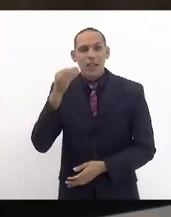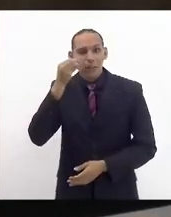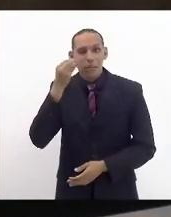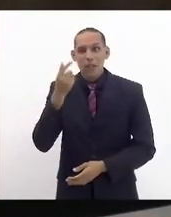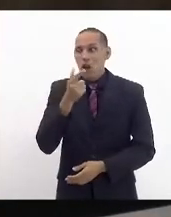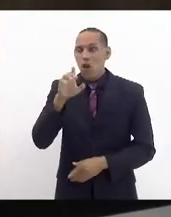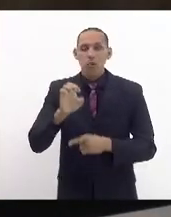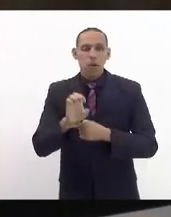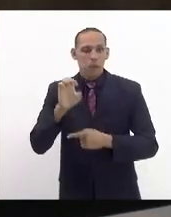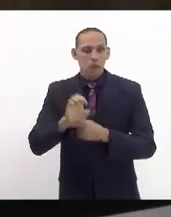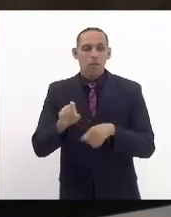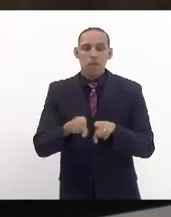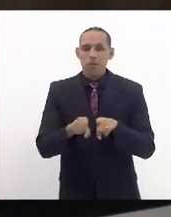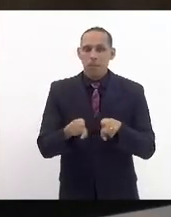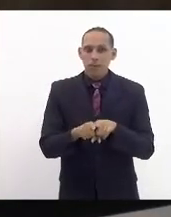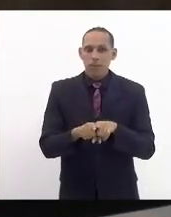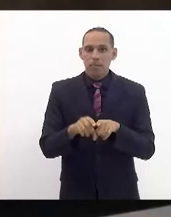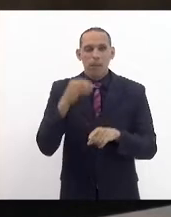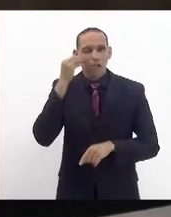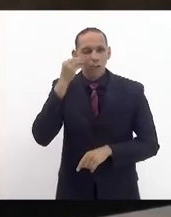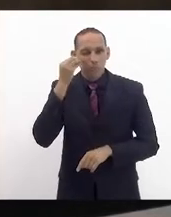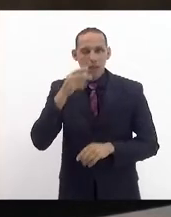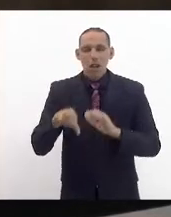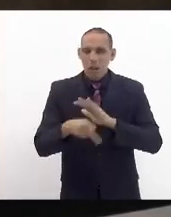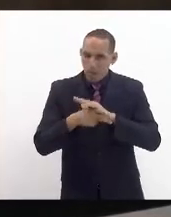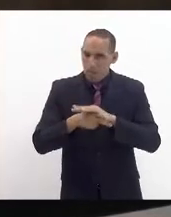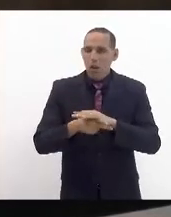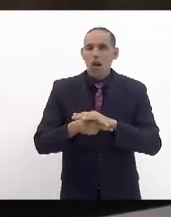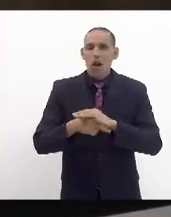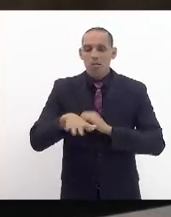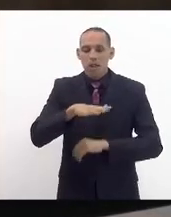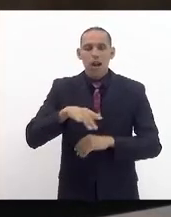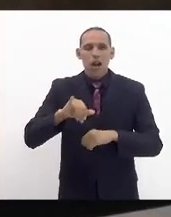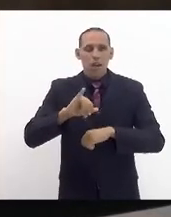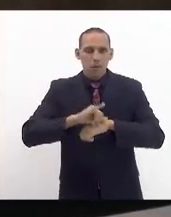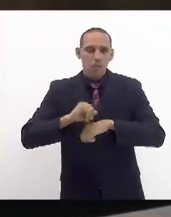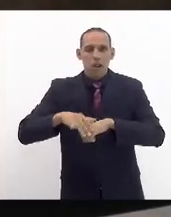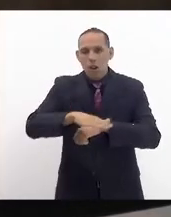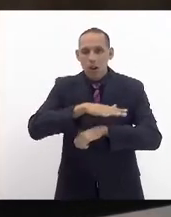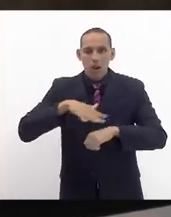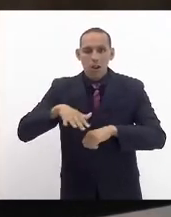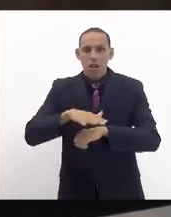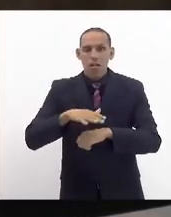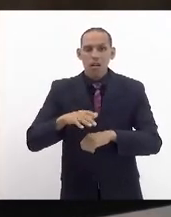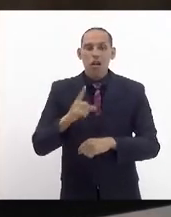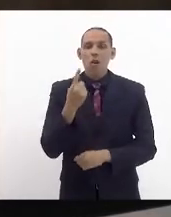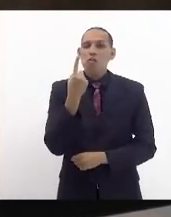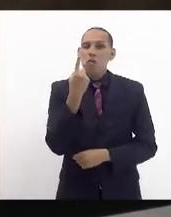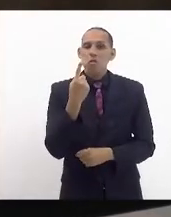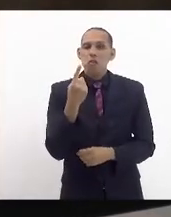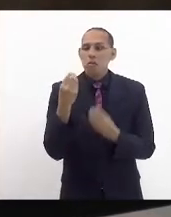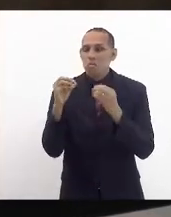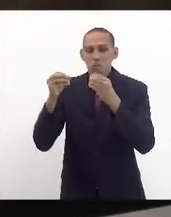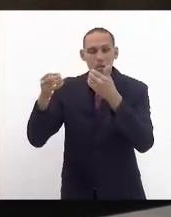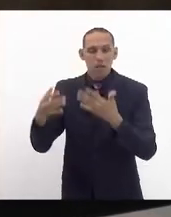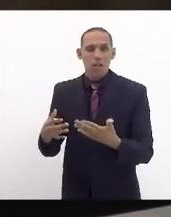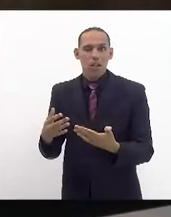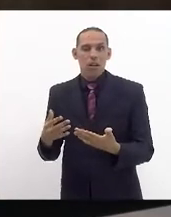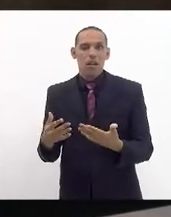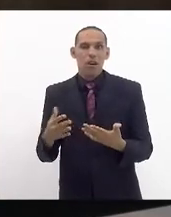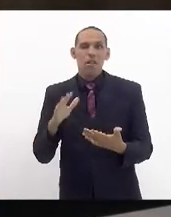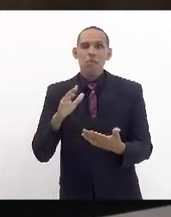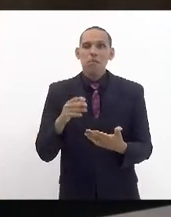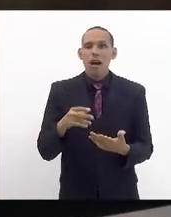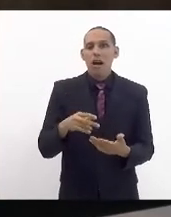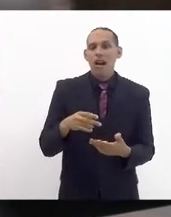outros estados, a experiência da região metropolitana, através de uma publicação bem-humorada, mas